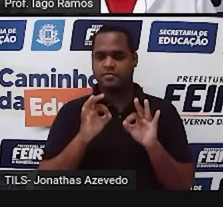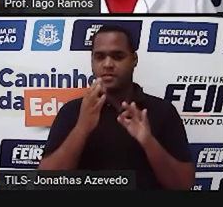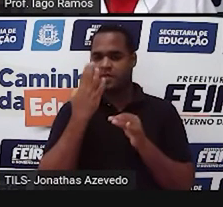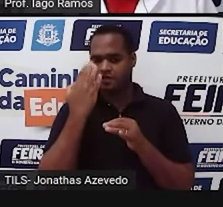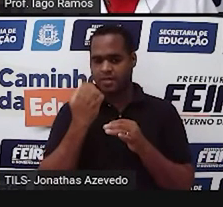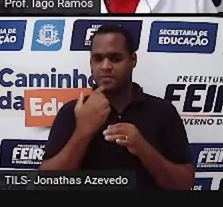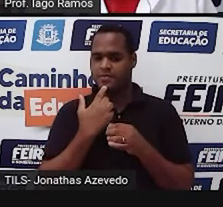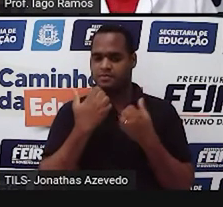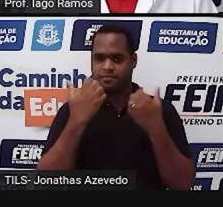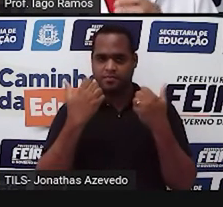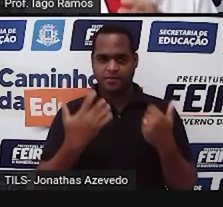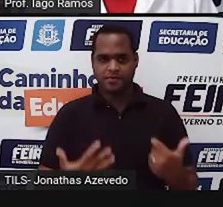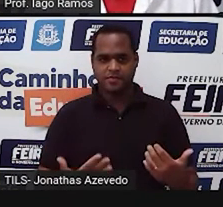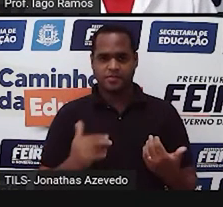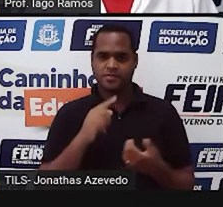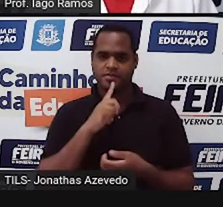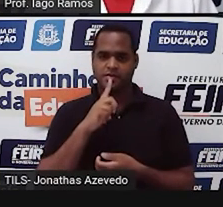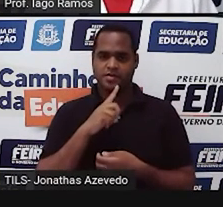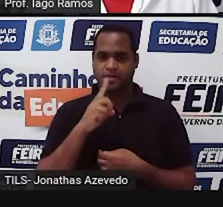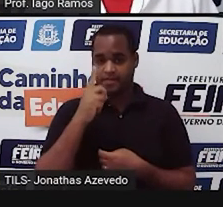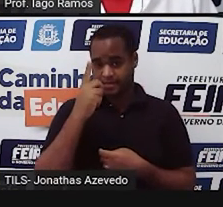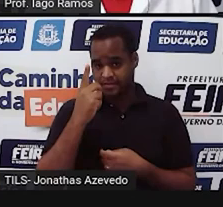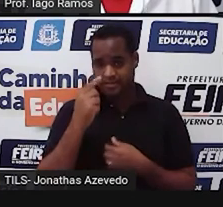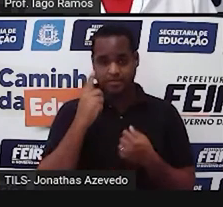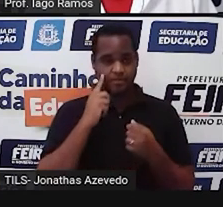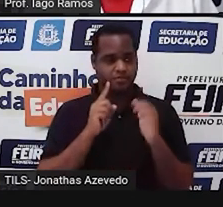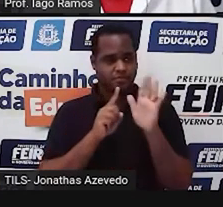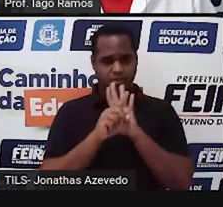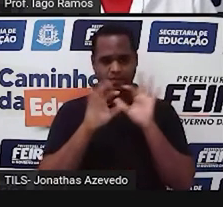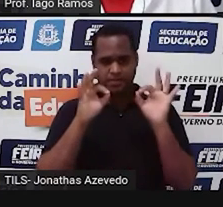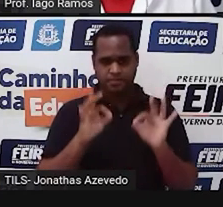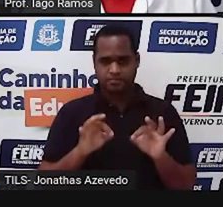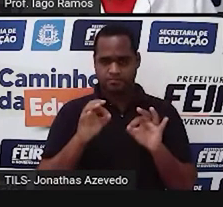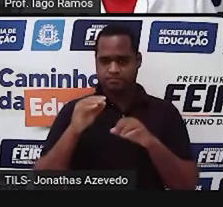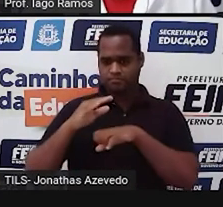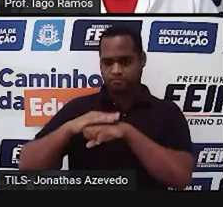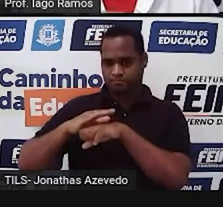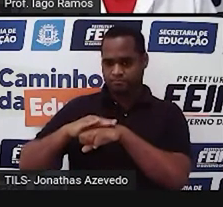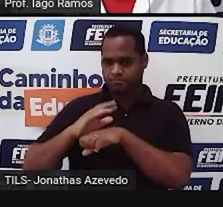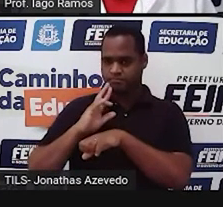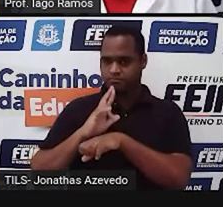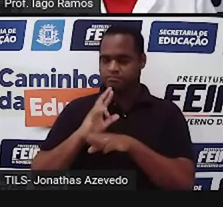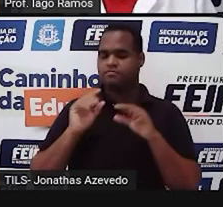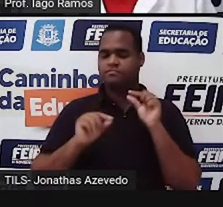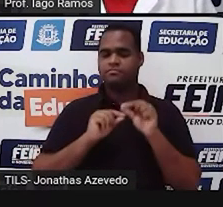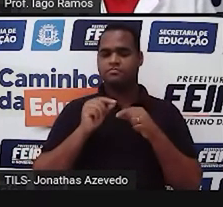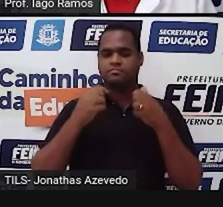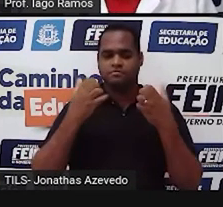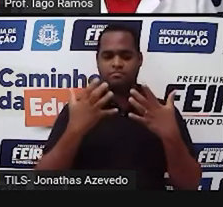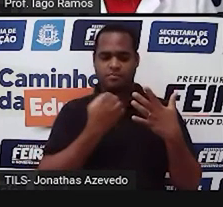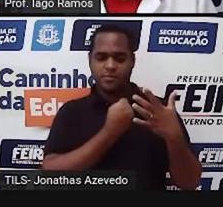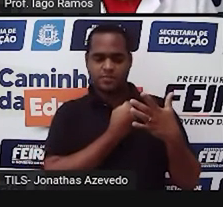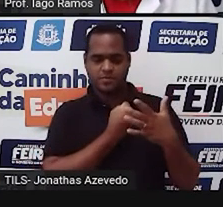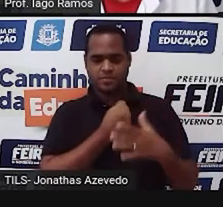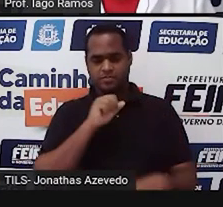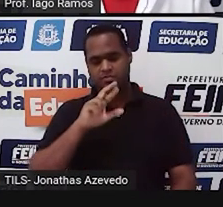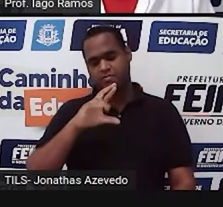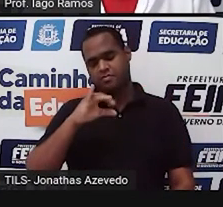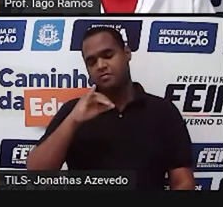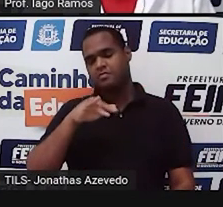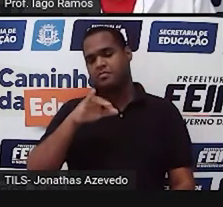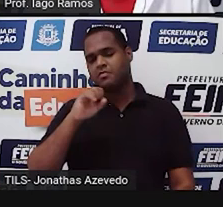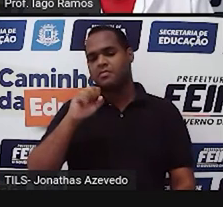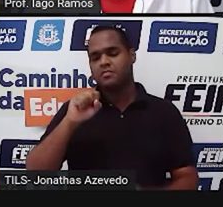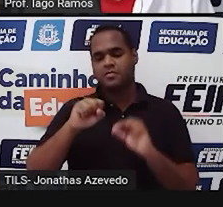que você disse que a pergunta correta para aquela resposta é que são números racionais